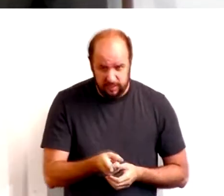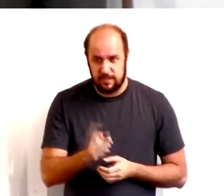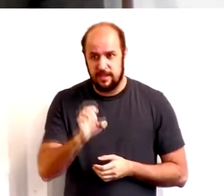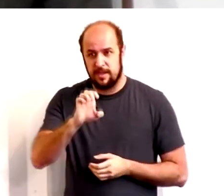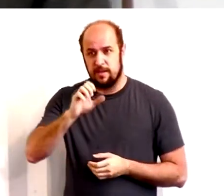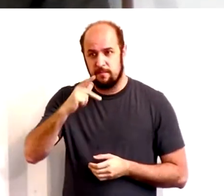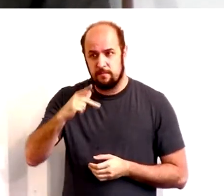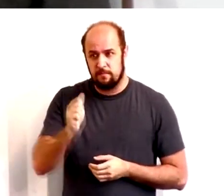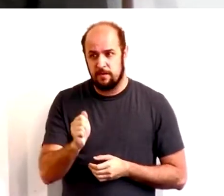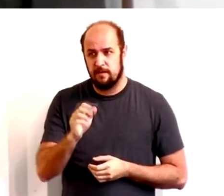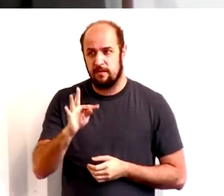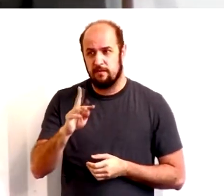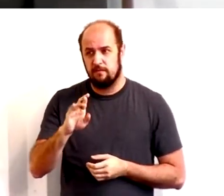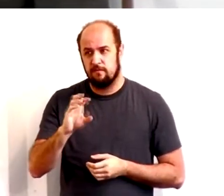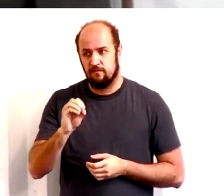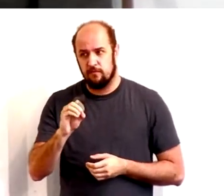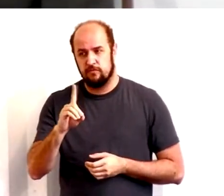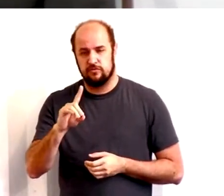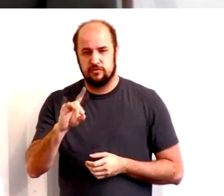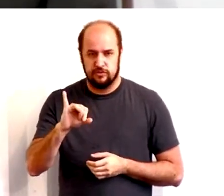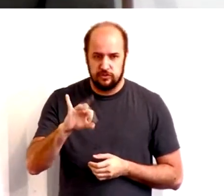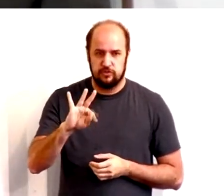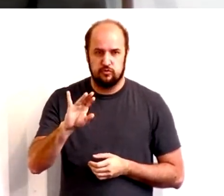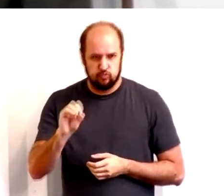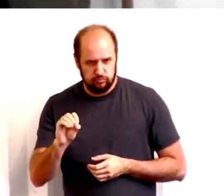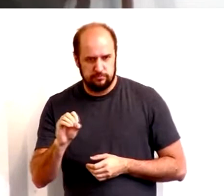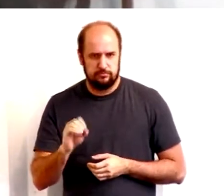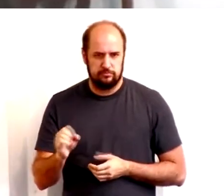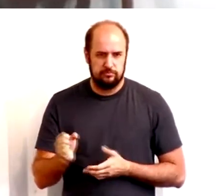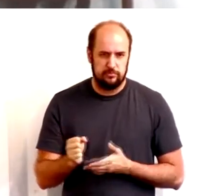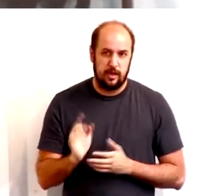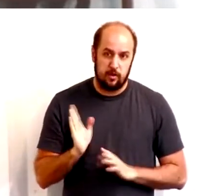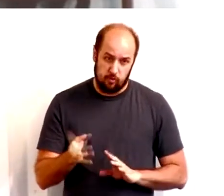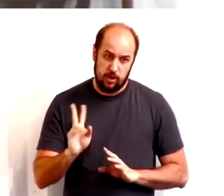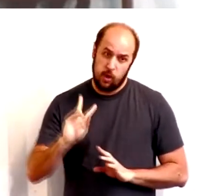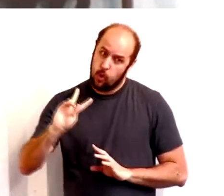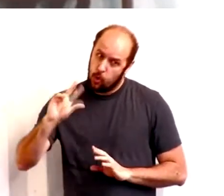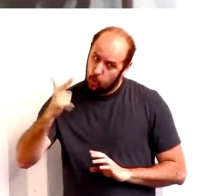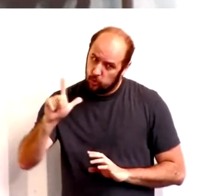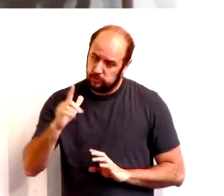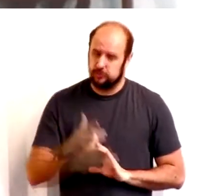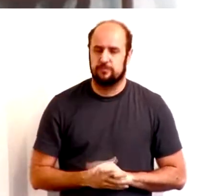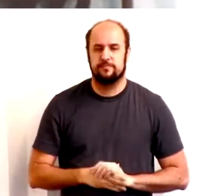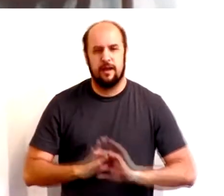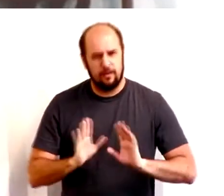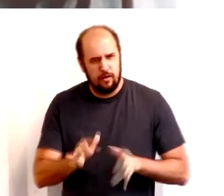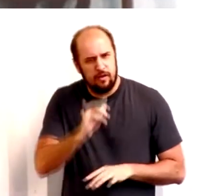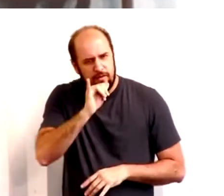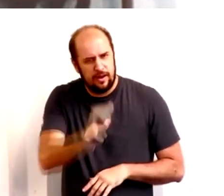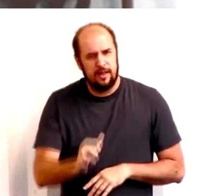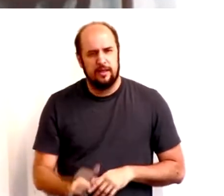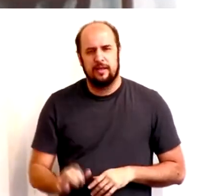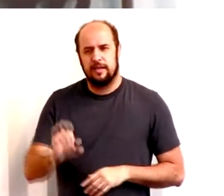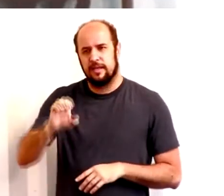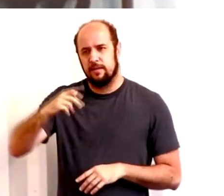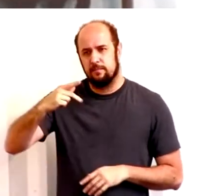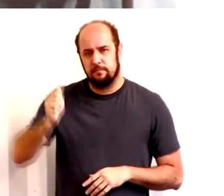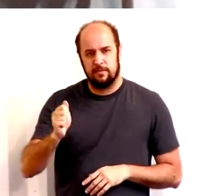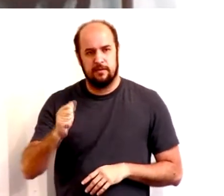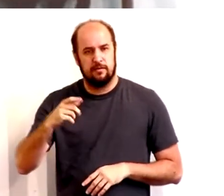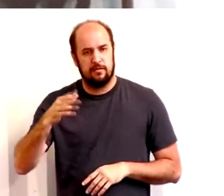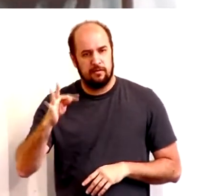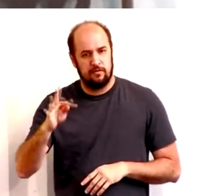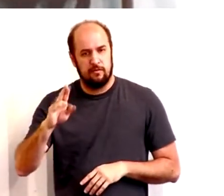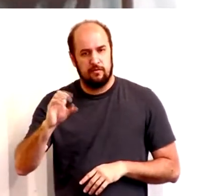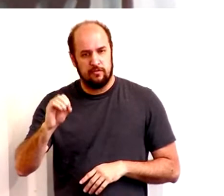E ele começa agora na segunda parte, falar sobre esse homem Epafrodito. Epafrodito